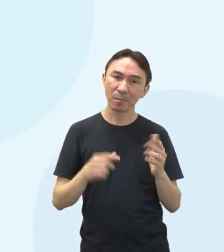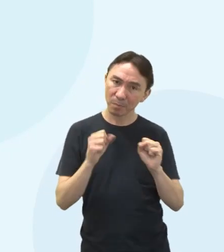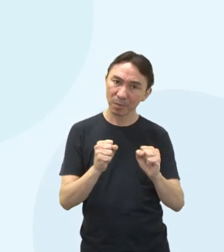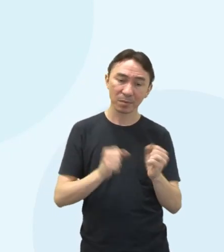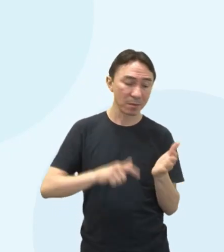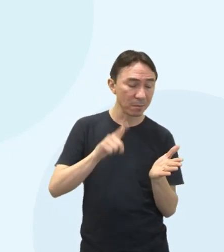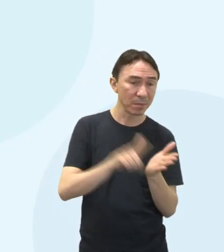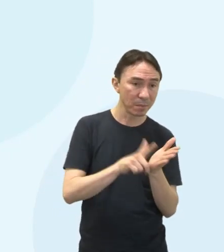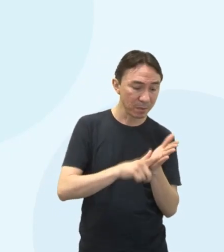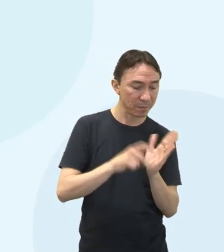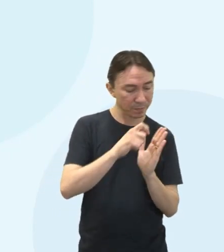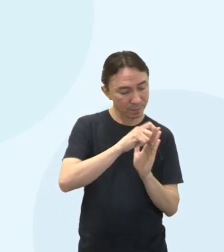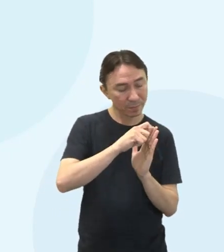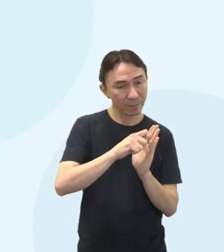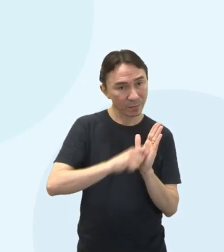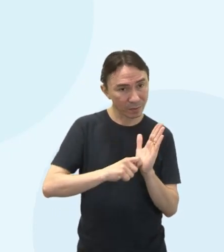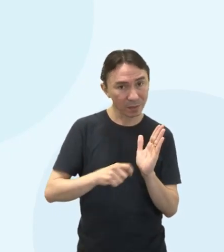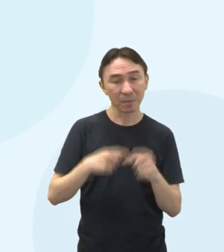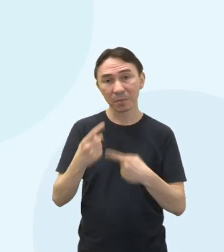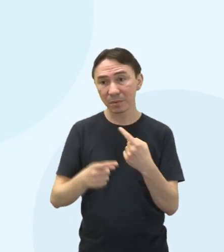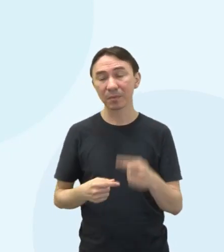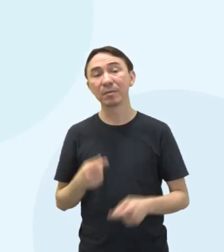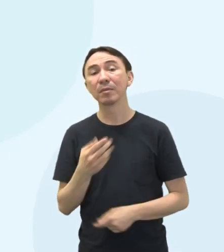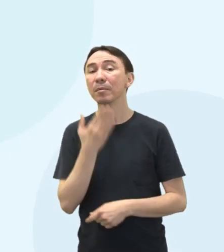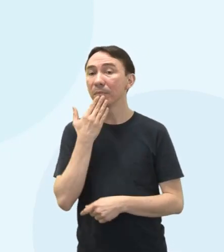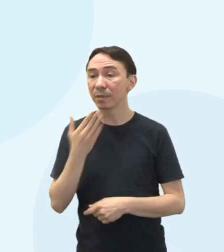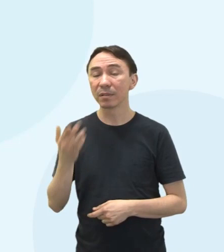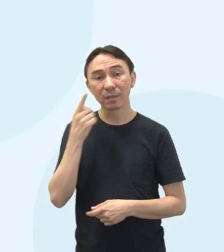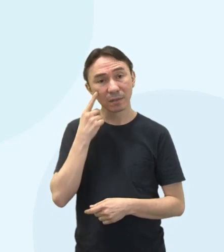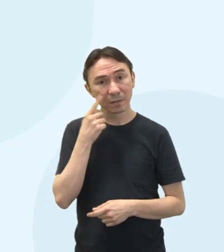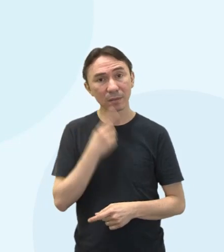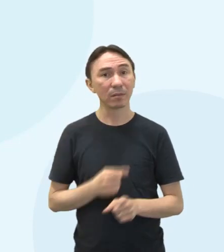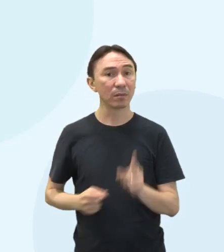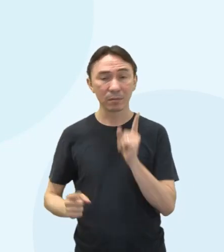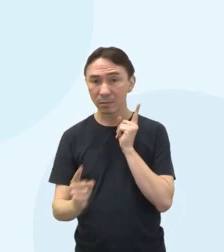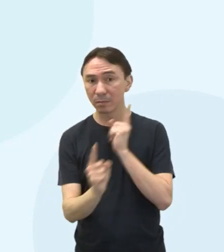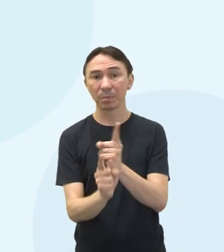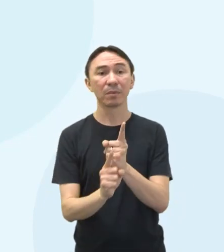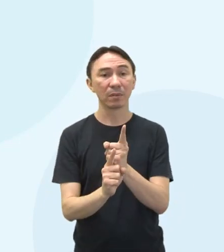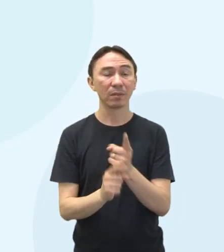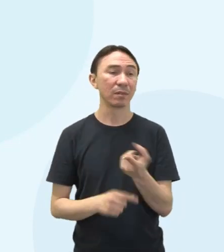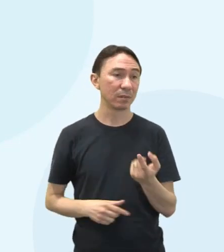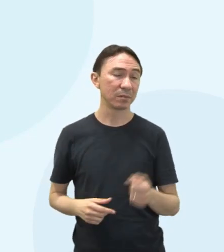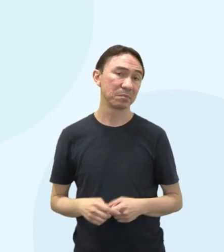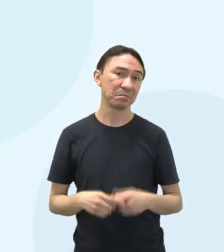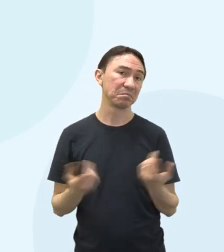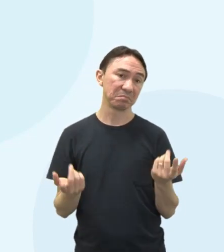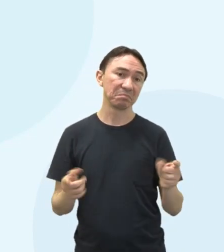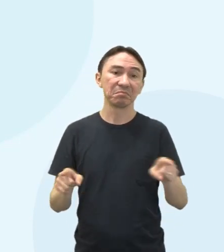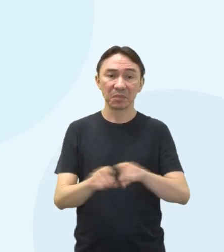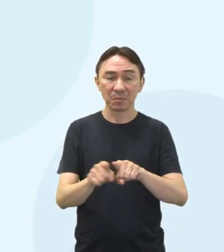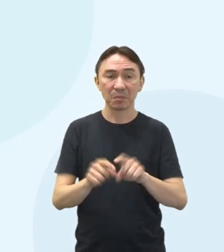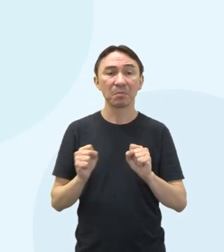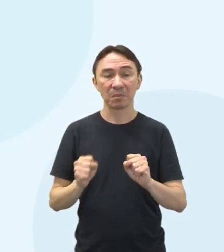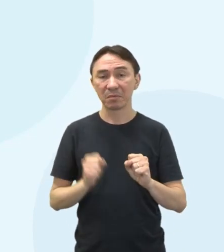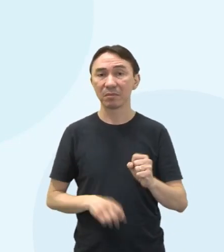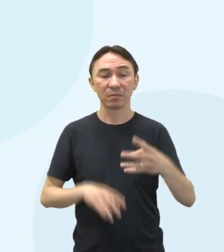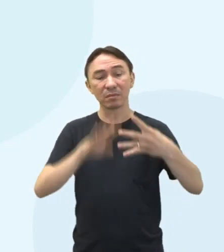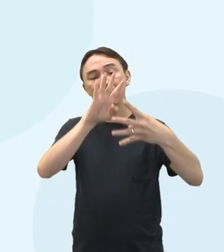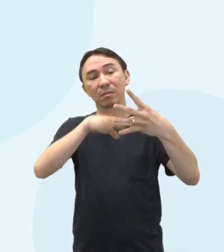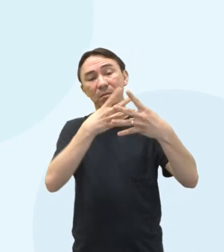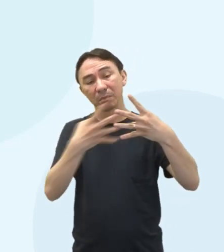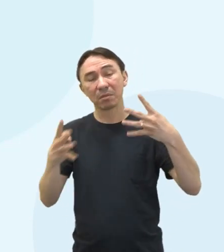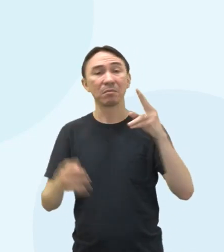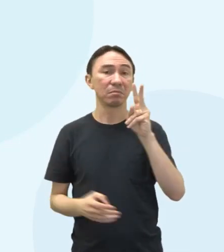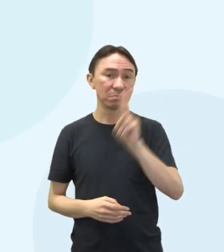localize na reta né uma tabela com esses valores pode ser uma estratégia diferente né é a utilização de tabela é